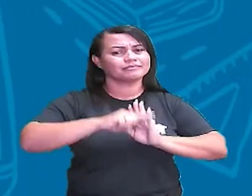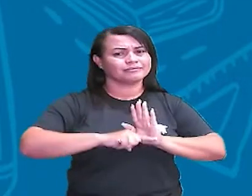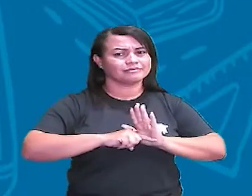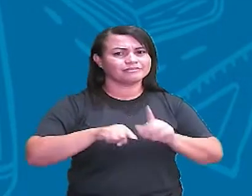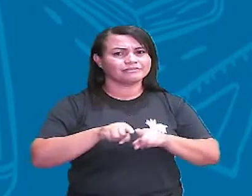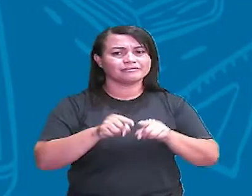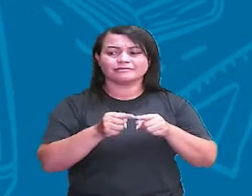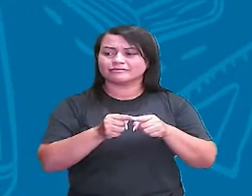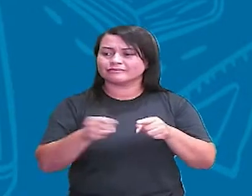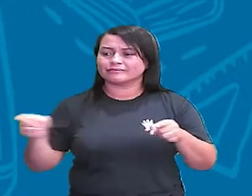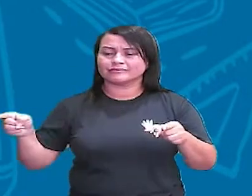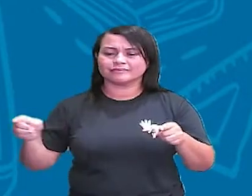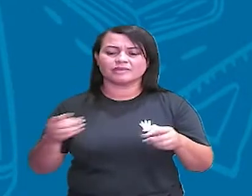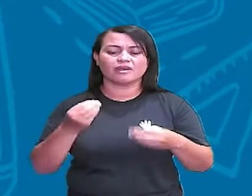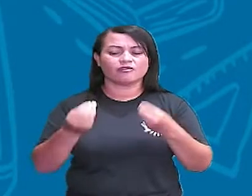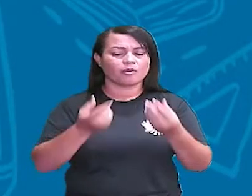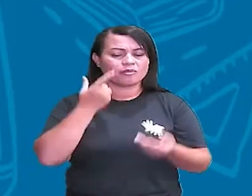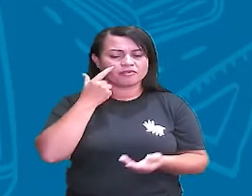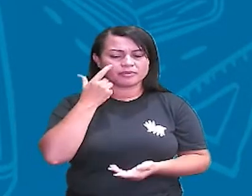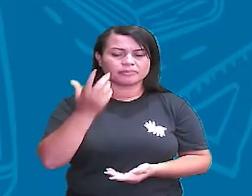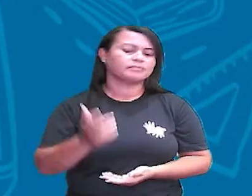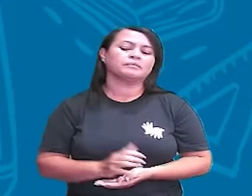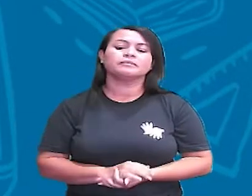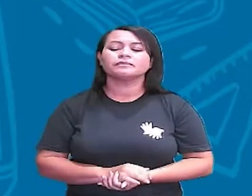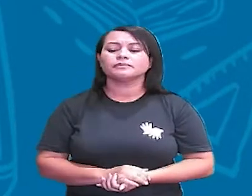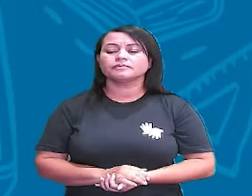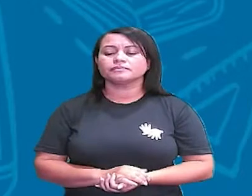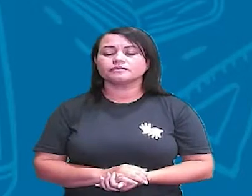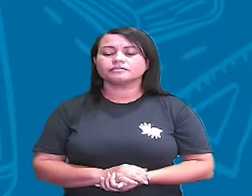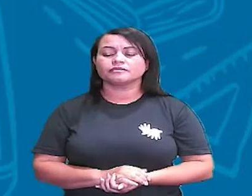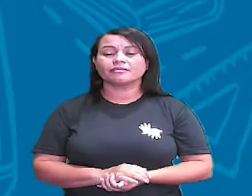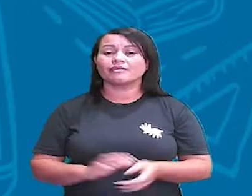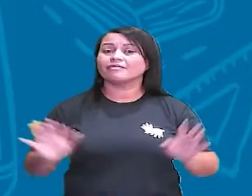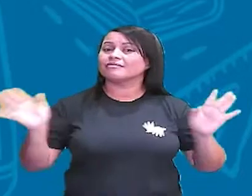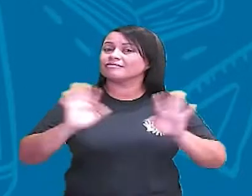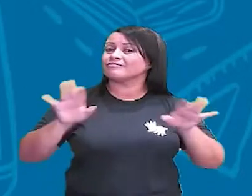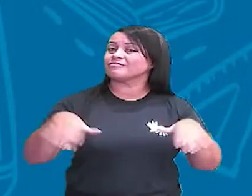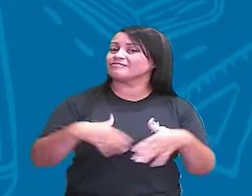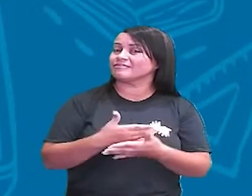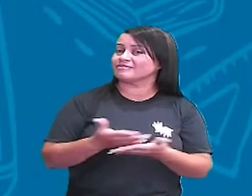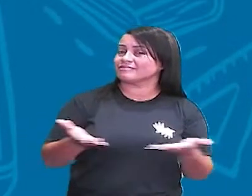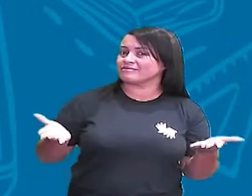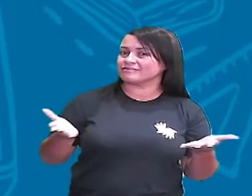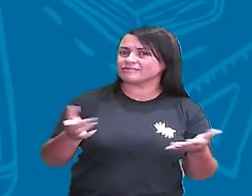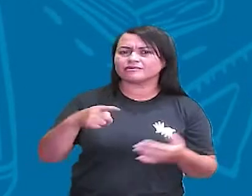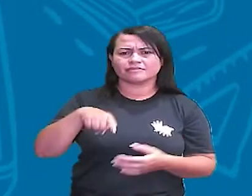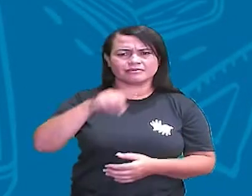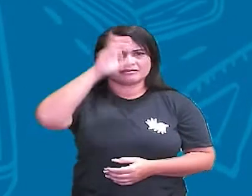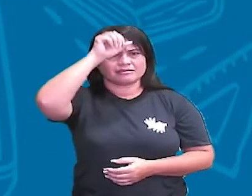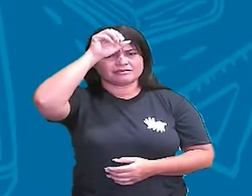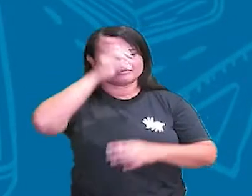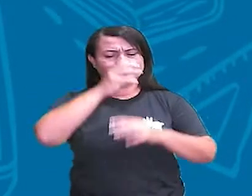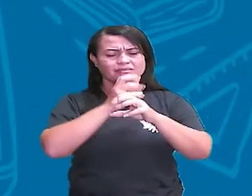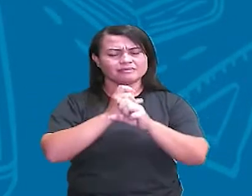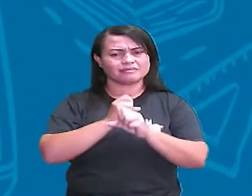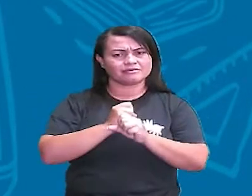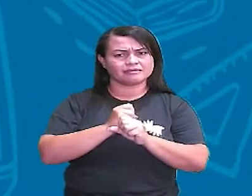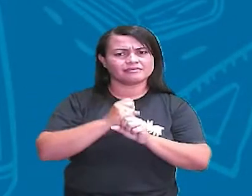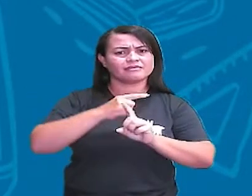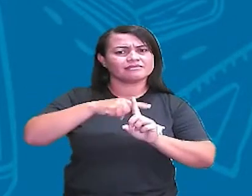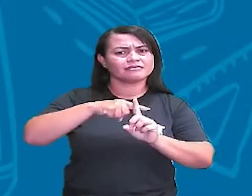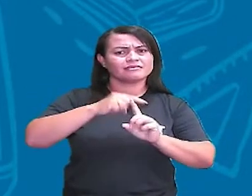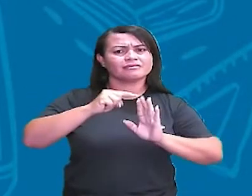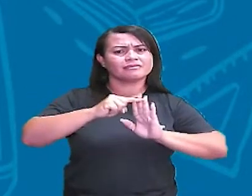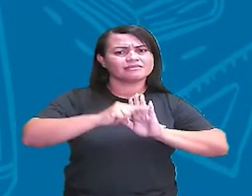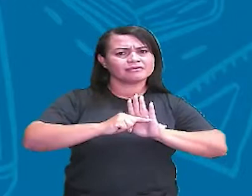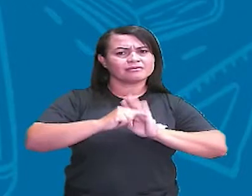reta, tá certo? Então, vamos começar. Olá, criança! Você já aprendeu a calcular adições e subtrações